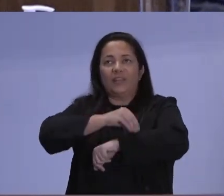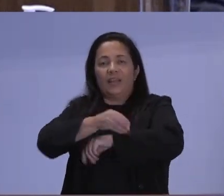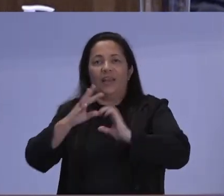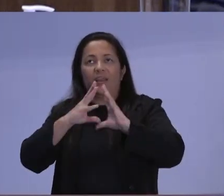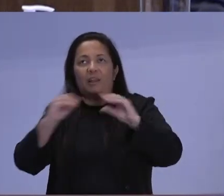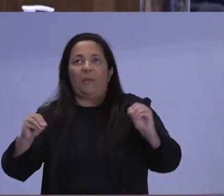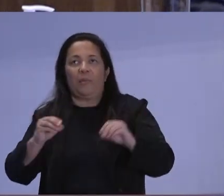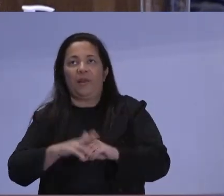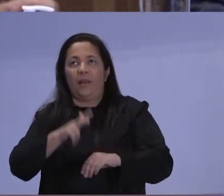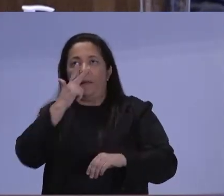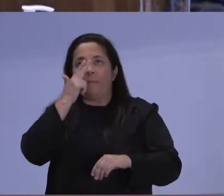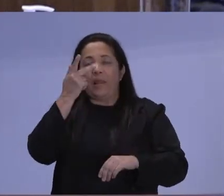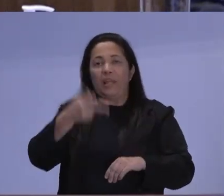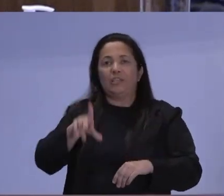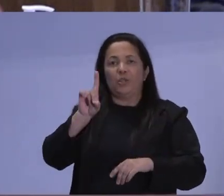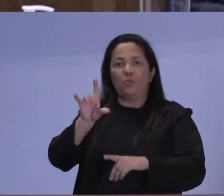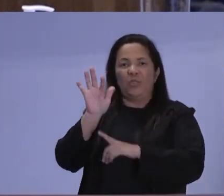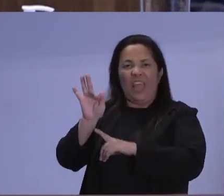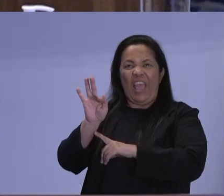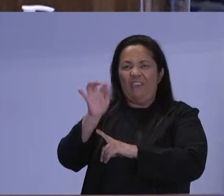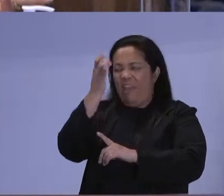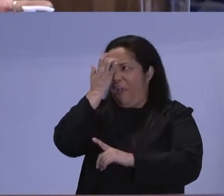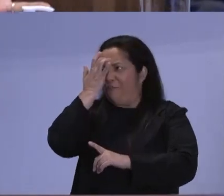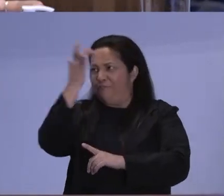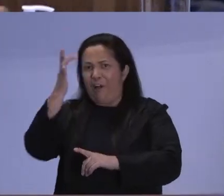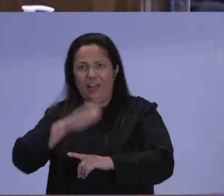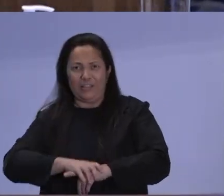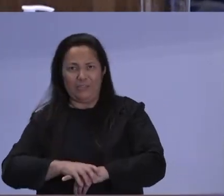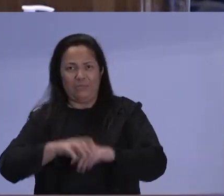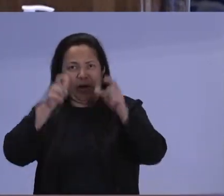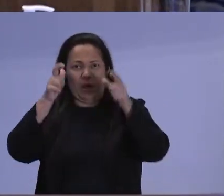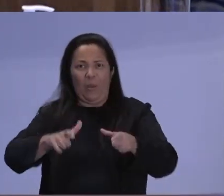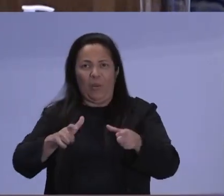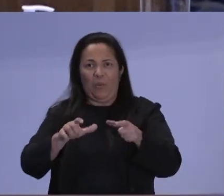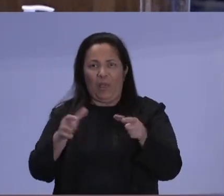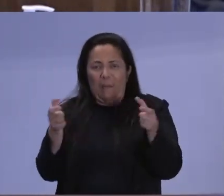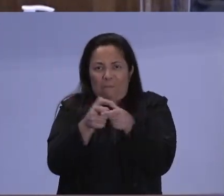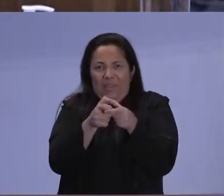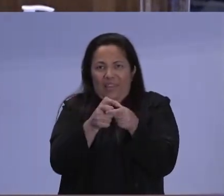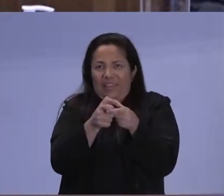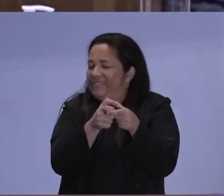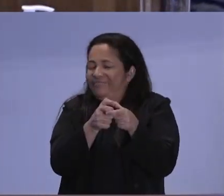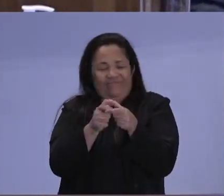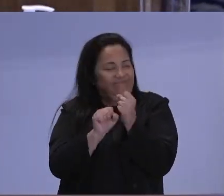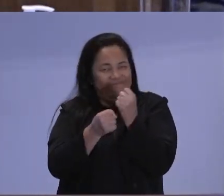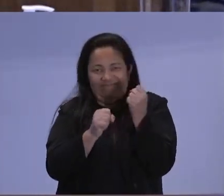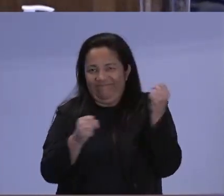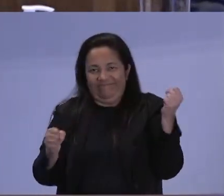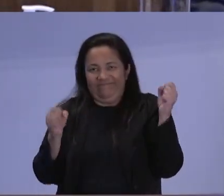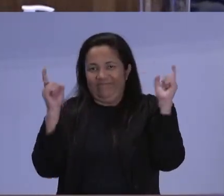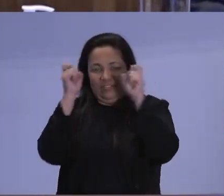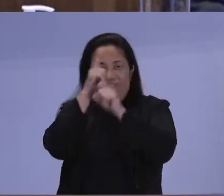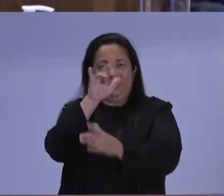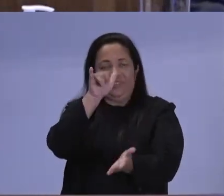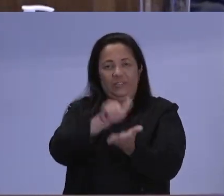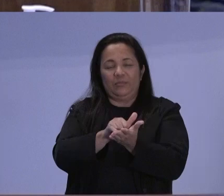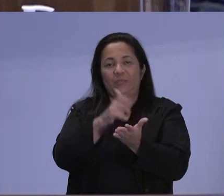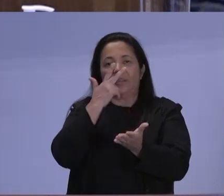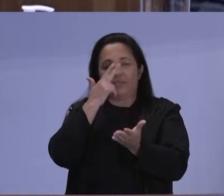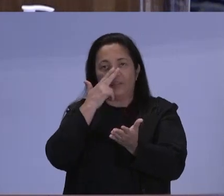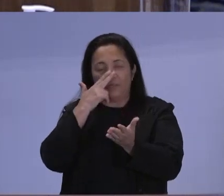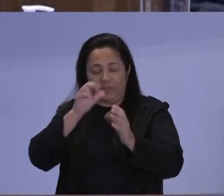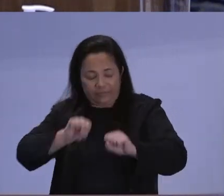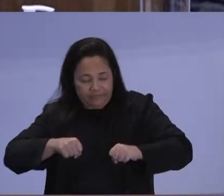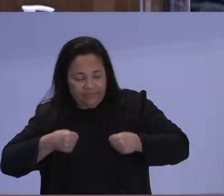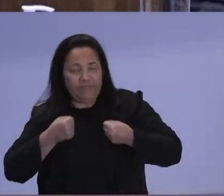fácil, é o quadradinho. Na cabeça é fácil, né? Mas para fazer, implementar. Mas eu acho que esse é um começo. Então, esse esforço,